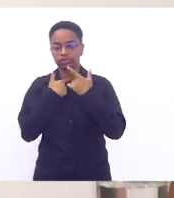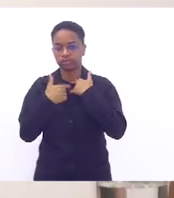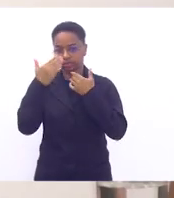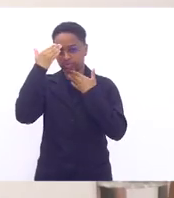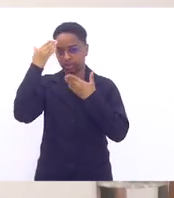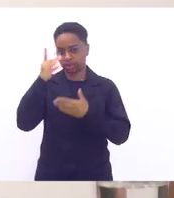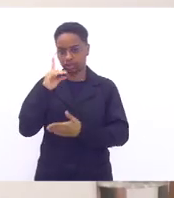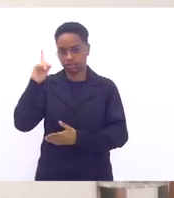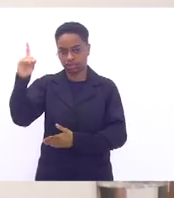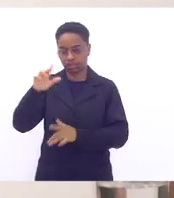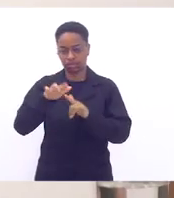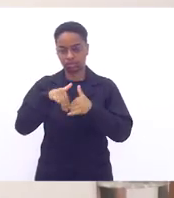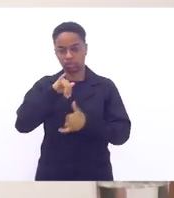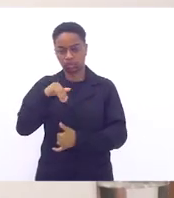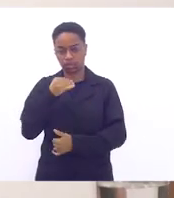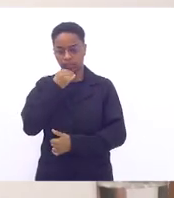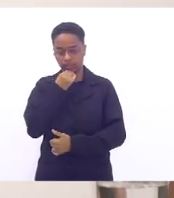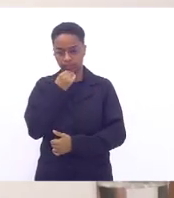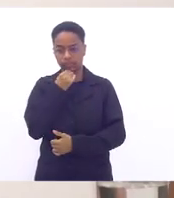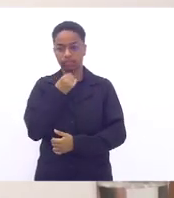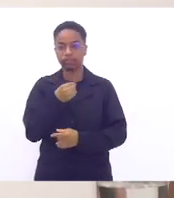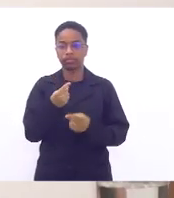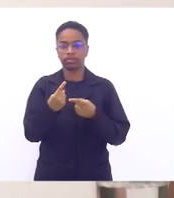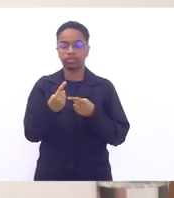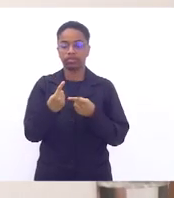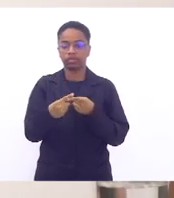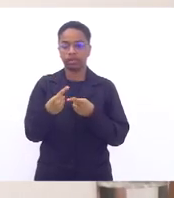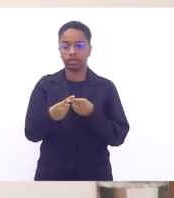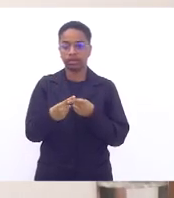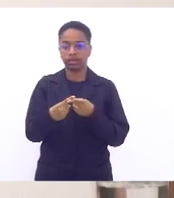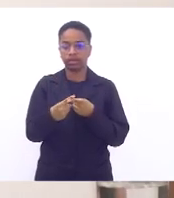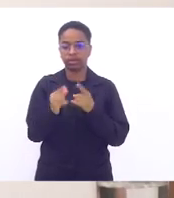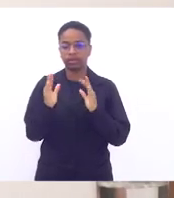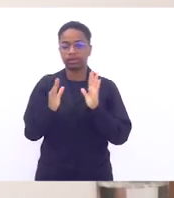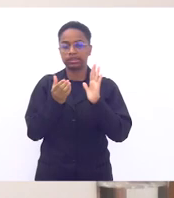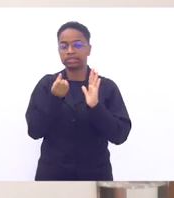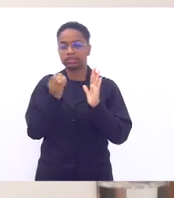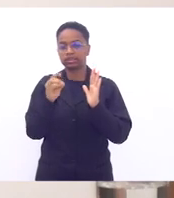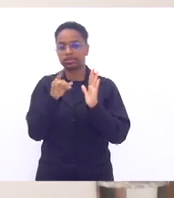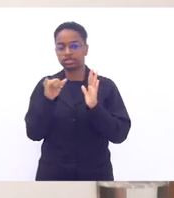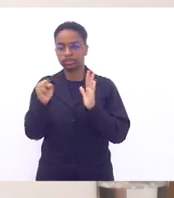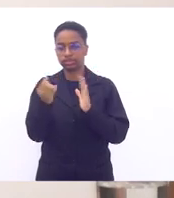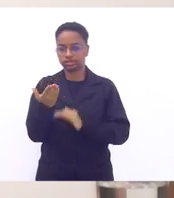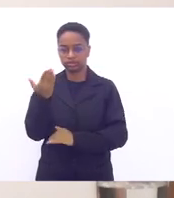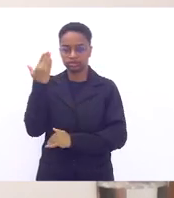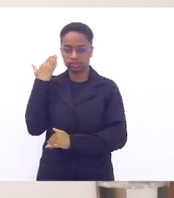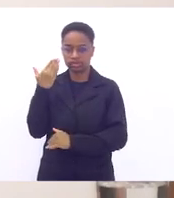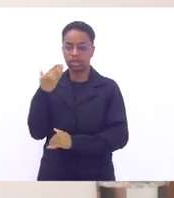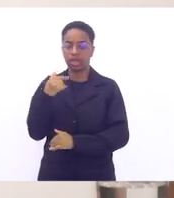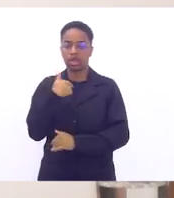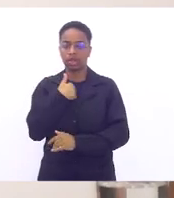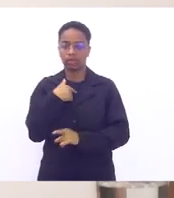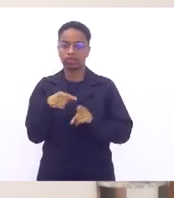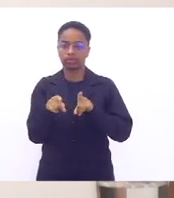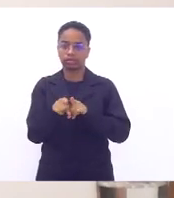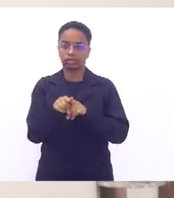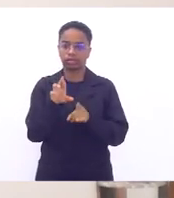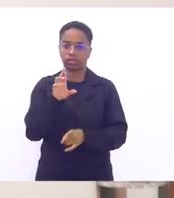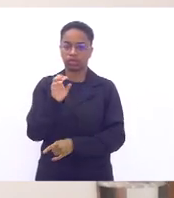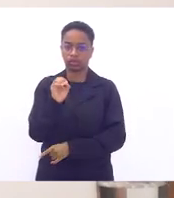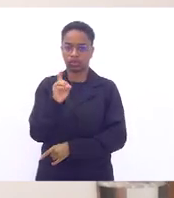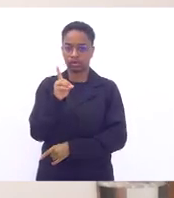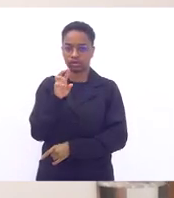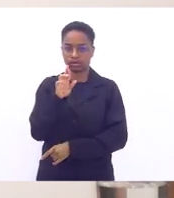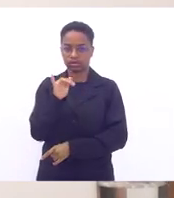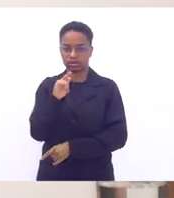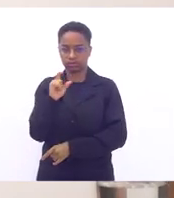oportunidade porque as menos de 60 dias atrás tivemos juntos Eu Rodrigo e a